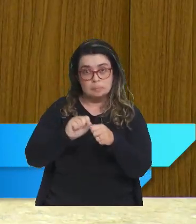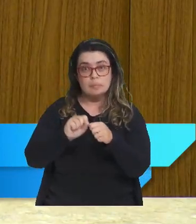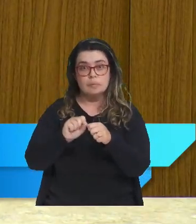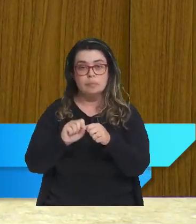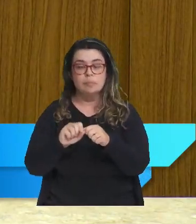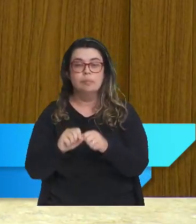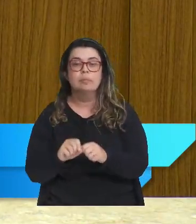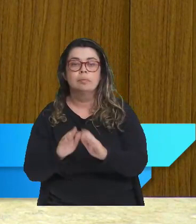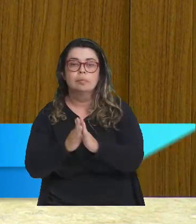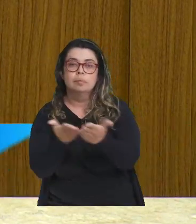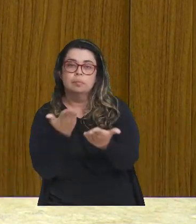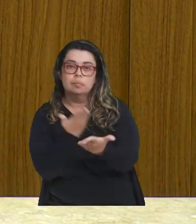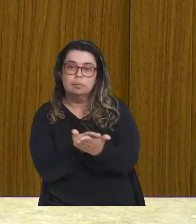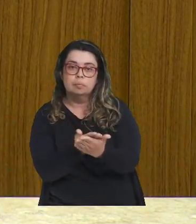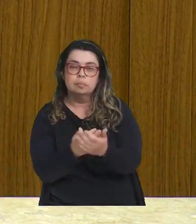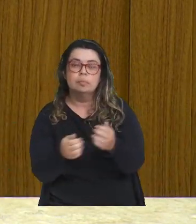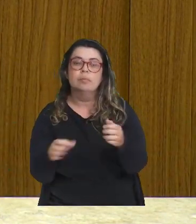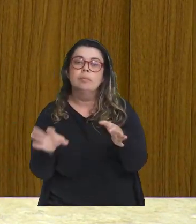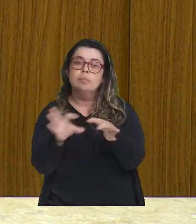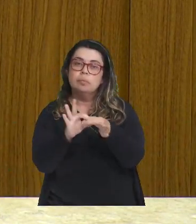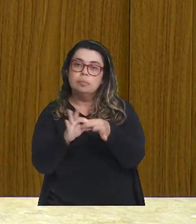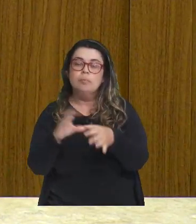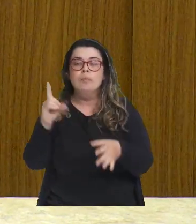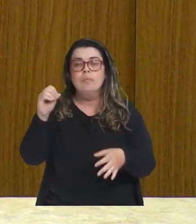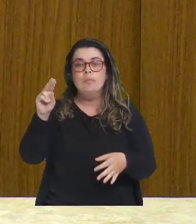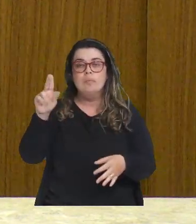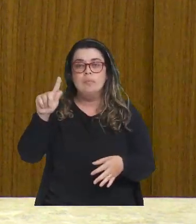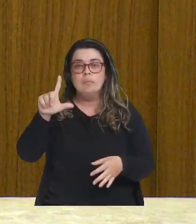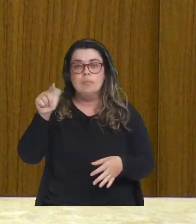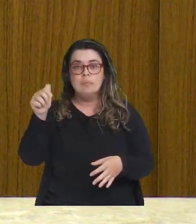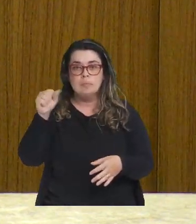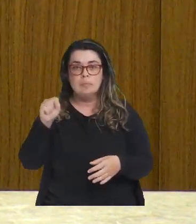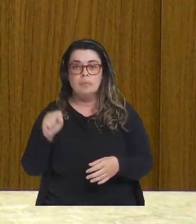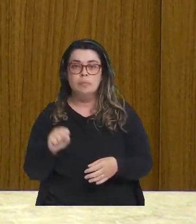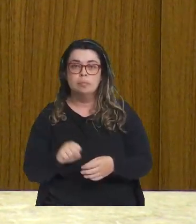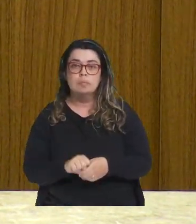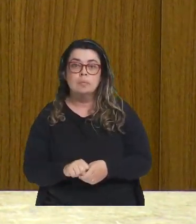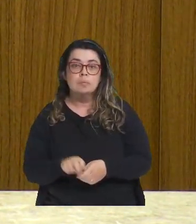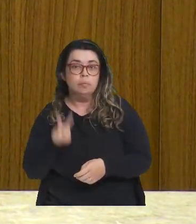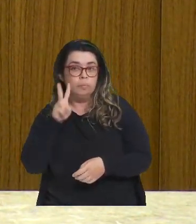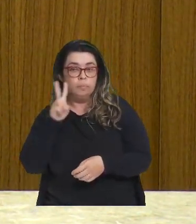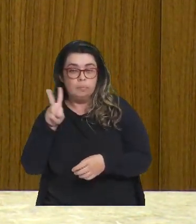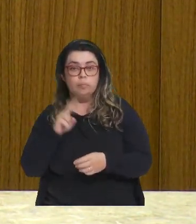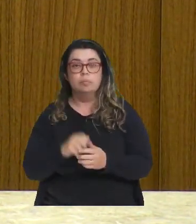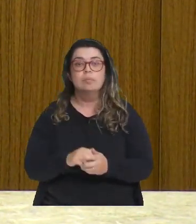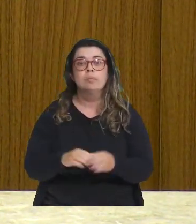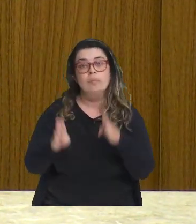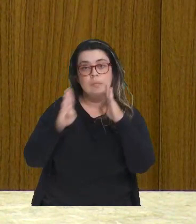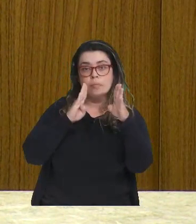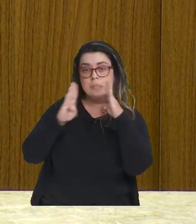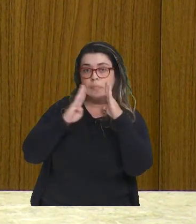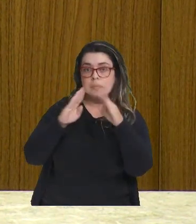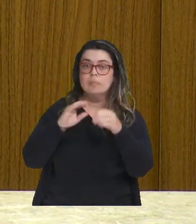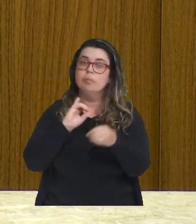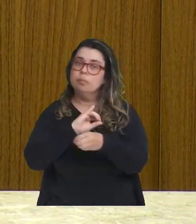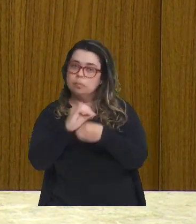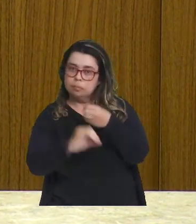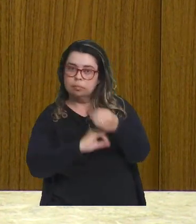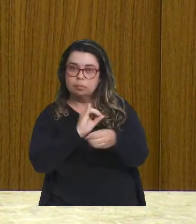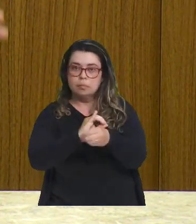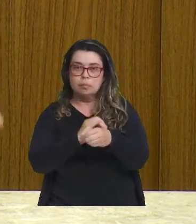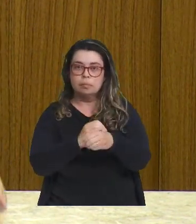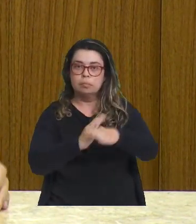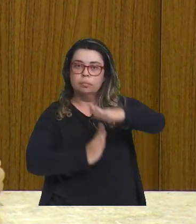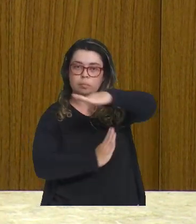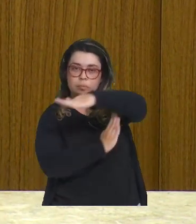com o vereador Douglas Azevedo, considerando uma publicação que nós fomos marcados na rede social, de uma ponte